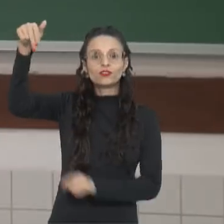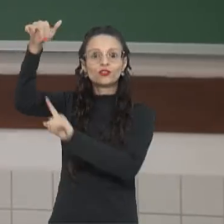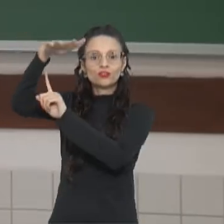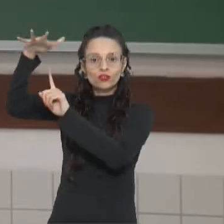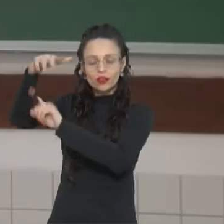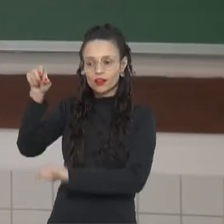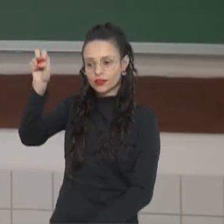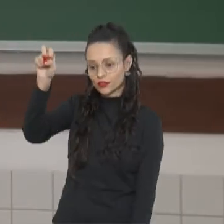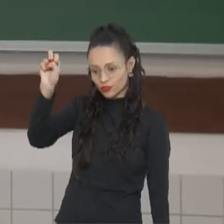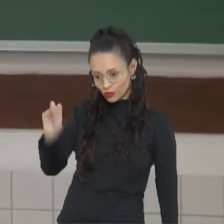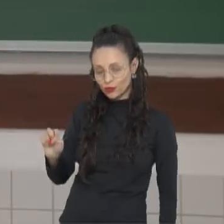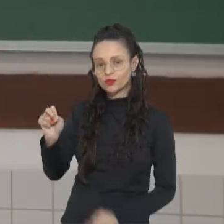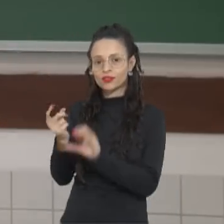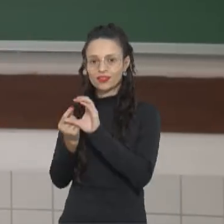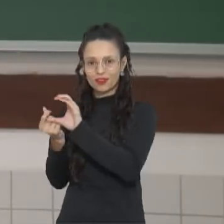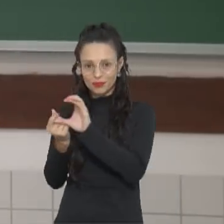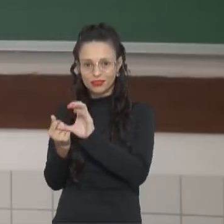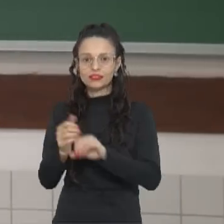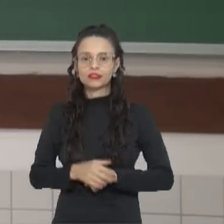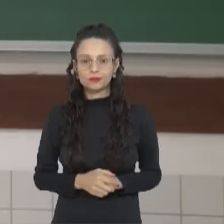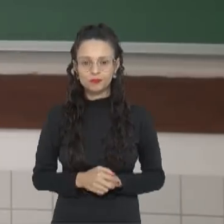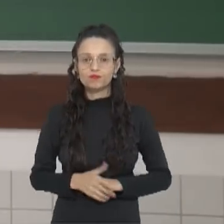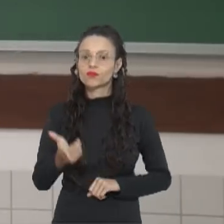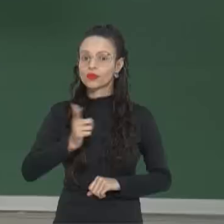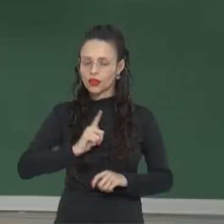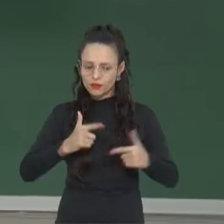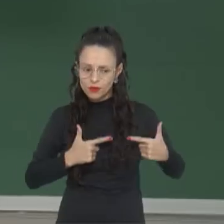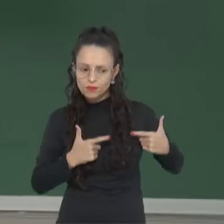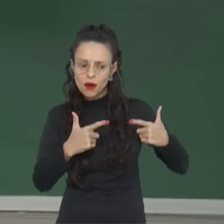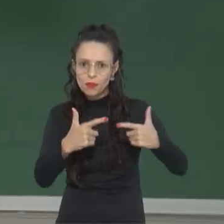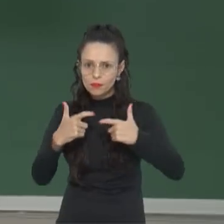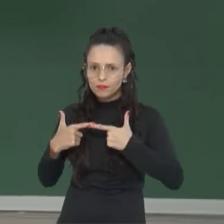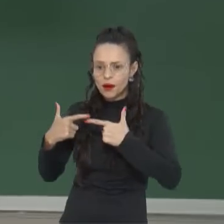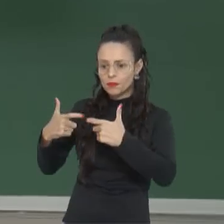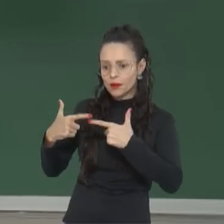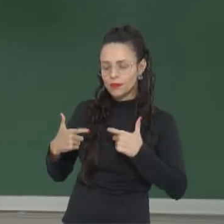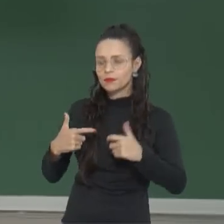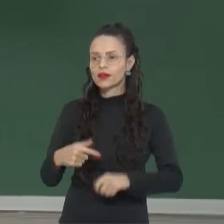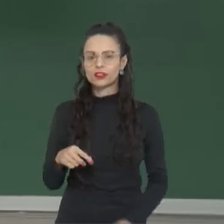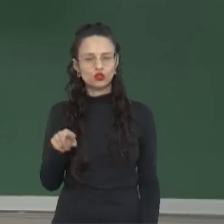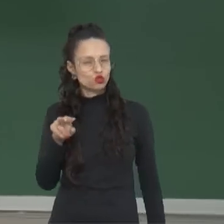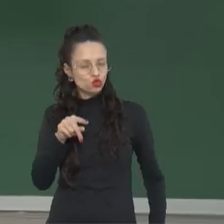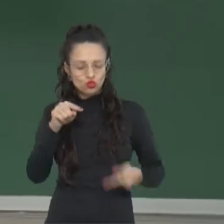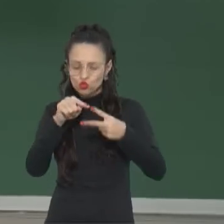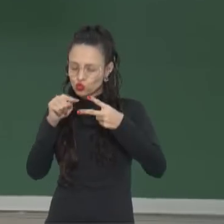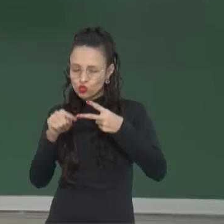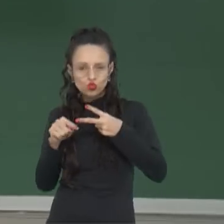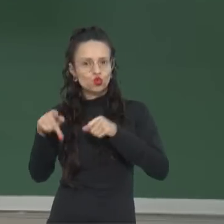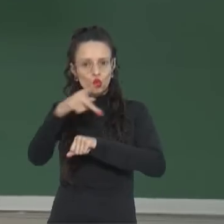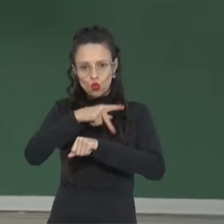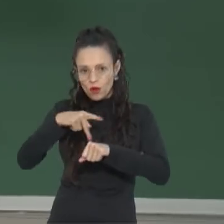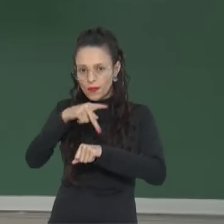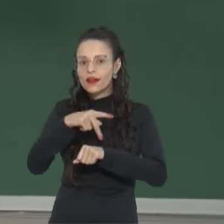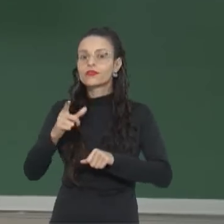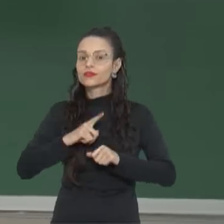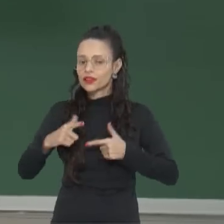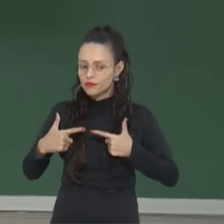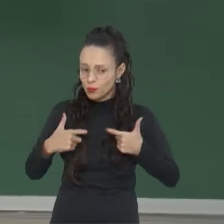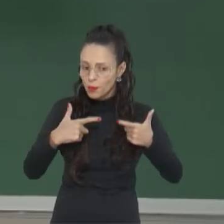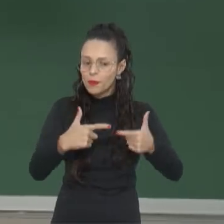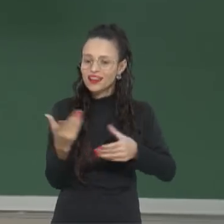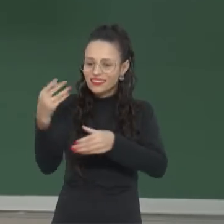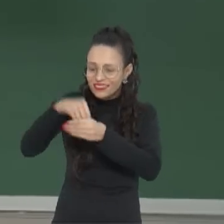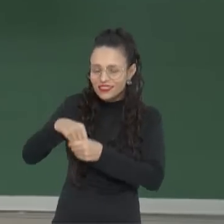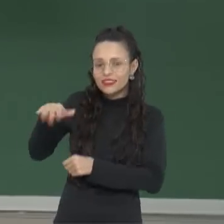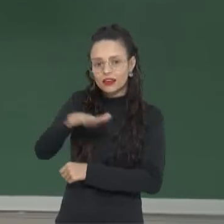capitalista. Aconteceu guerra por disputas entre os lados, em ambos os países, guerras internas, e